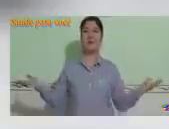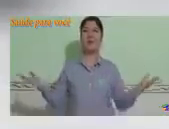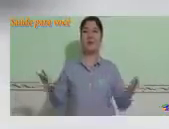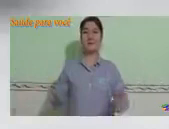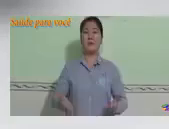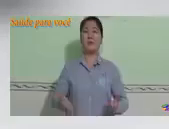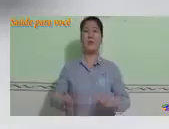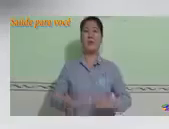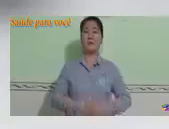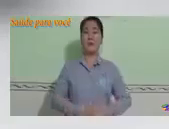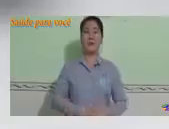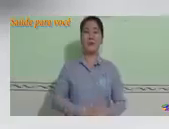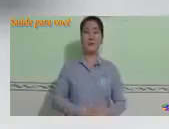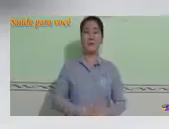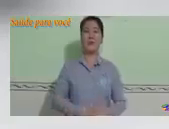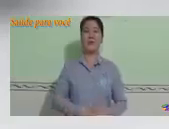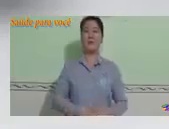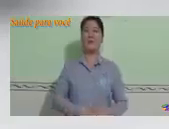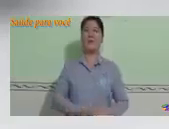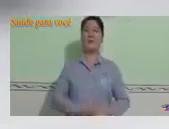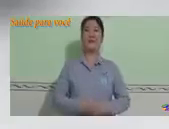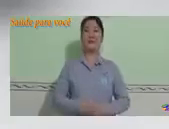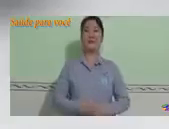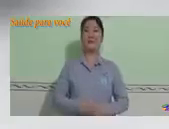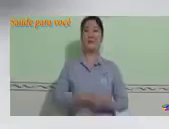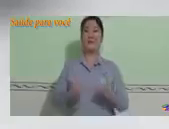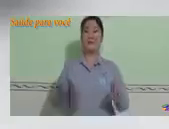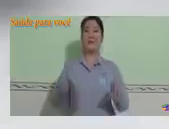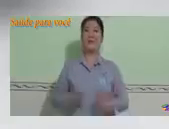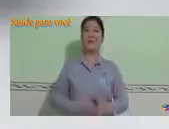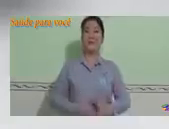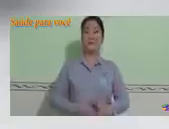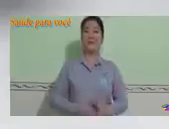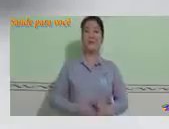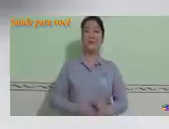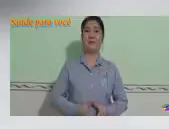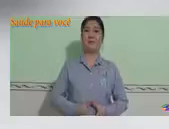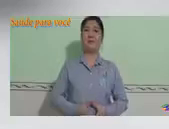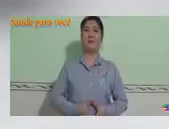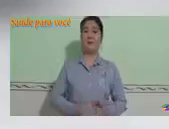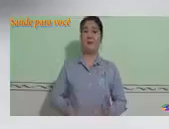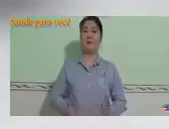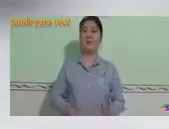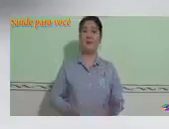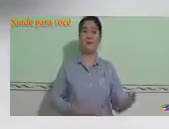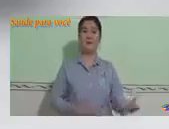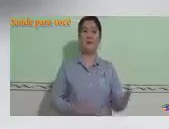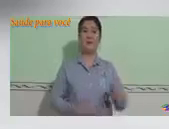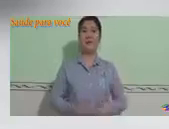CONFIRAOSBNEF e acento agudo COSDO acento circunflexo MAGA3 no vídeo seguinte.